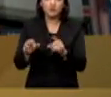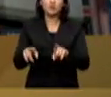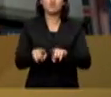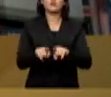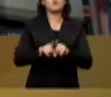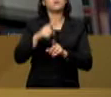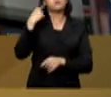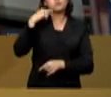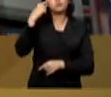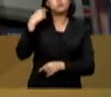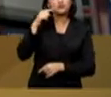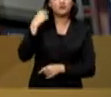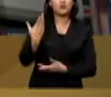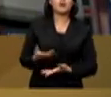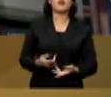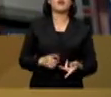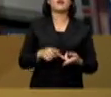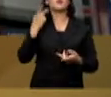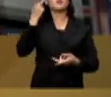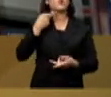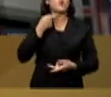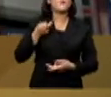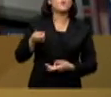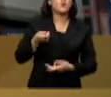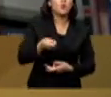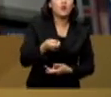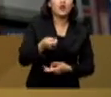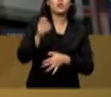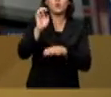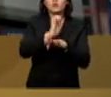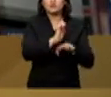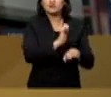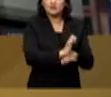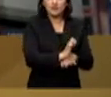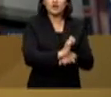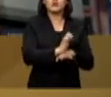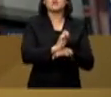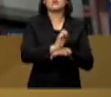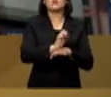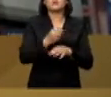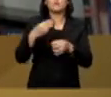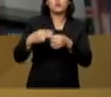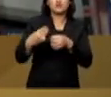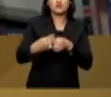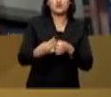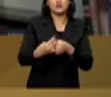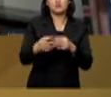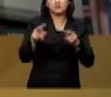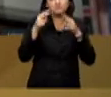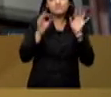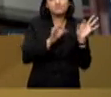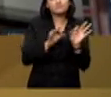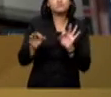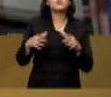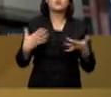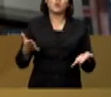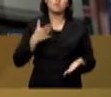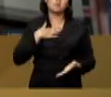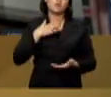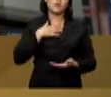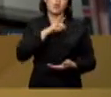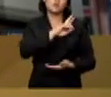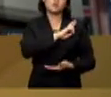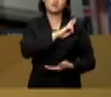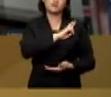aos advogados, procuradores de Estado e dos municípios que nos acompanham, penso que é do meu dever fazer a